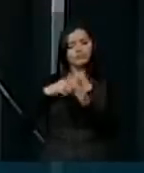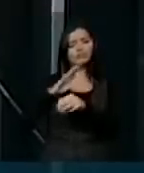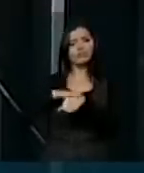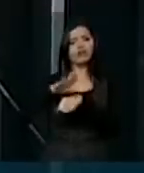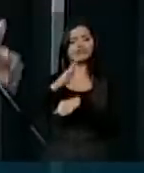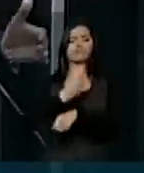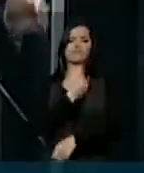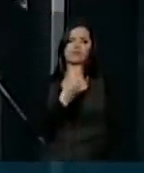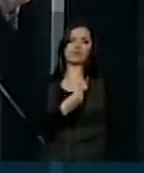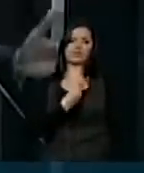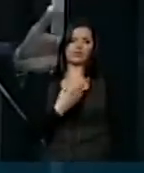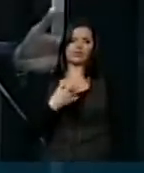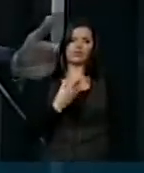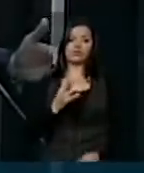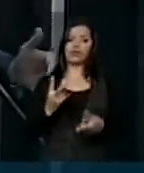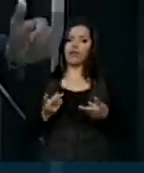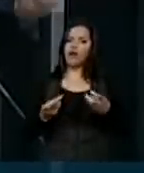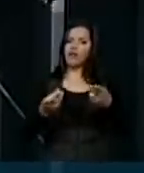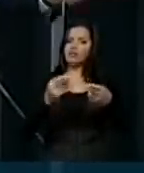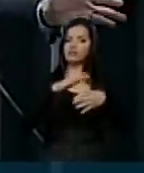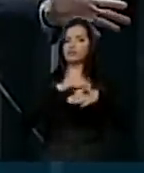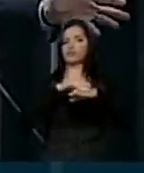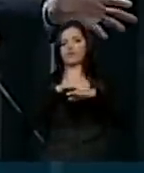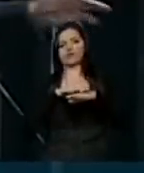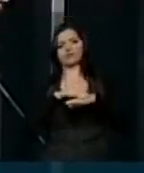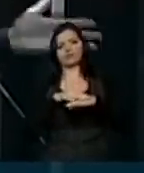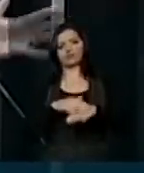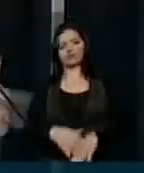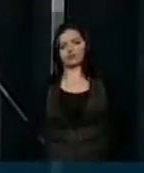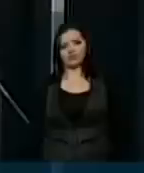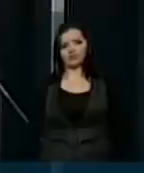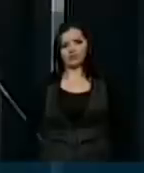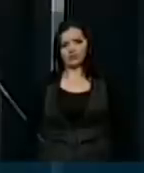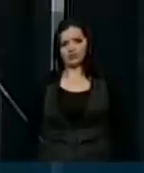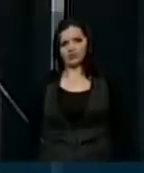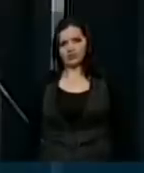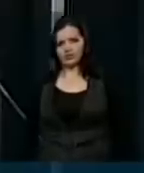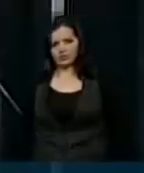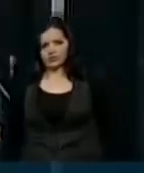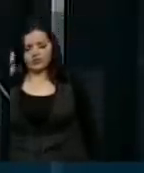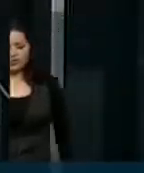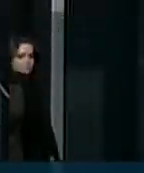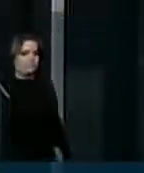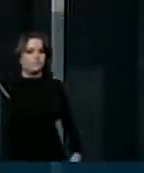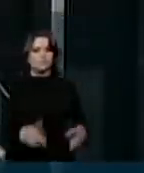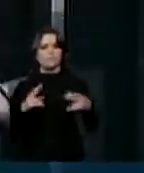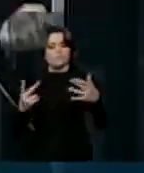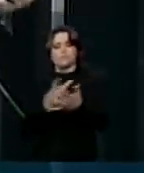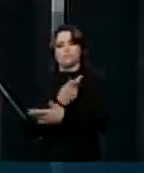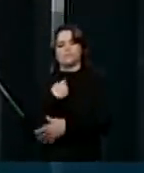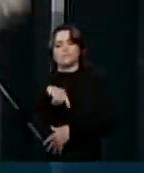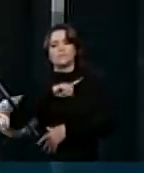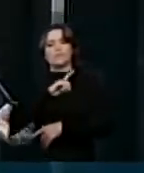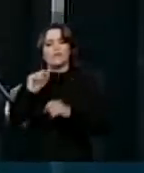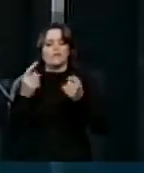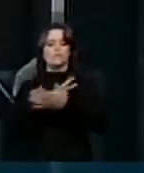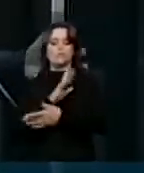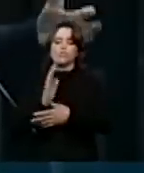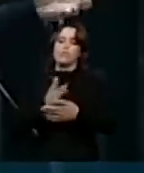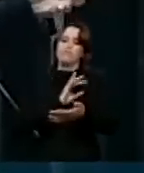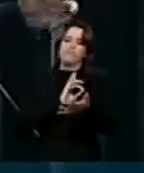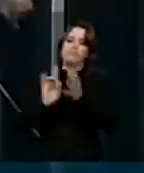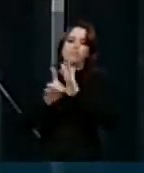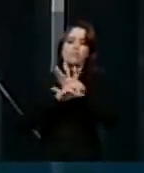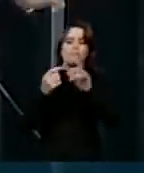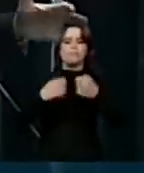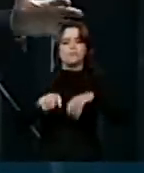vida. Ele enfrenta um câncer, e quem já enfrentou um câncer como eu, sabe que é um inimigo terrível que